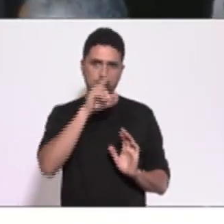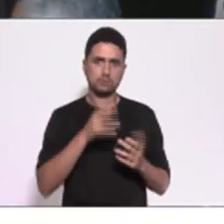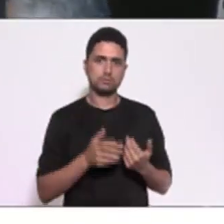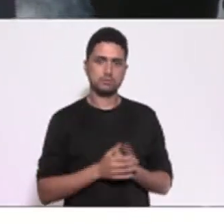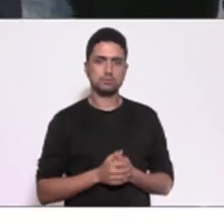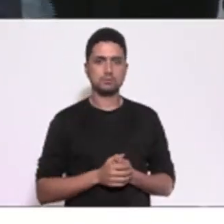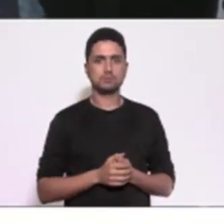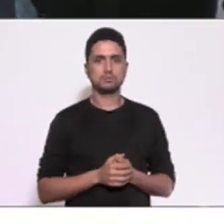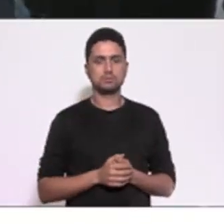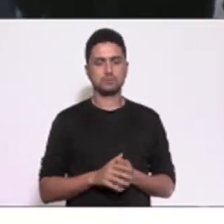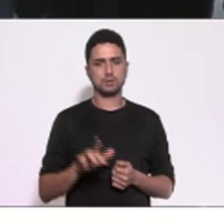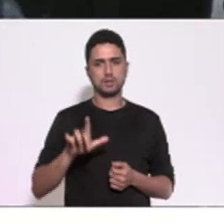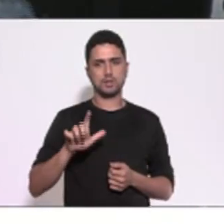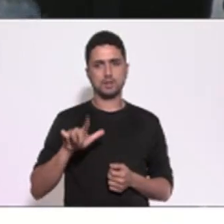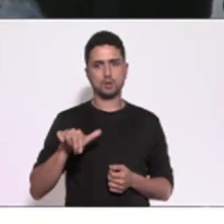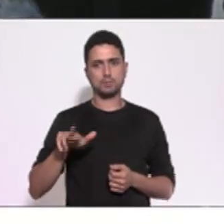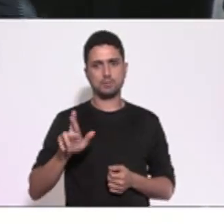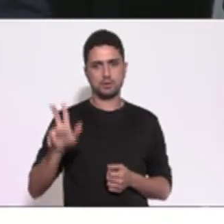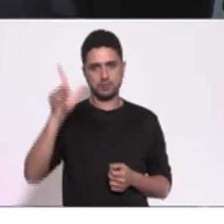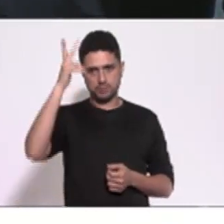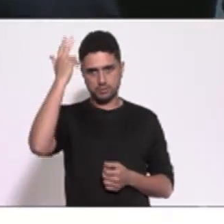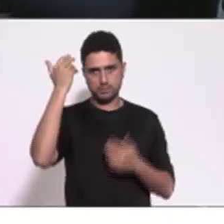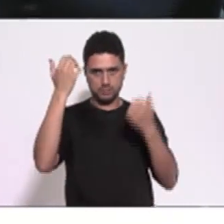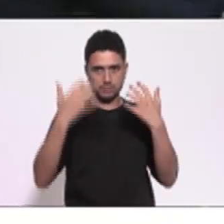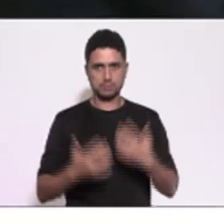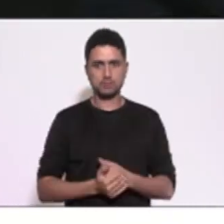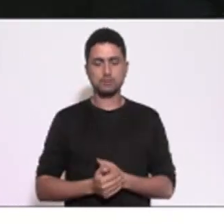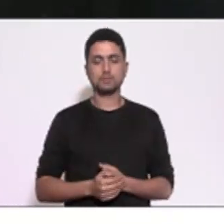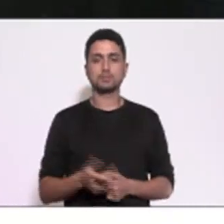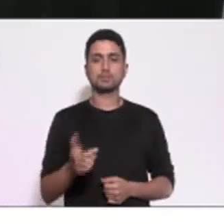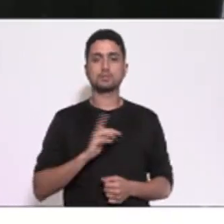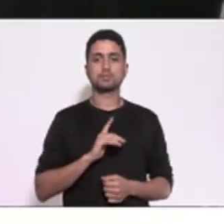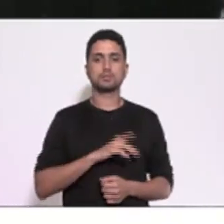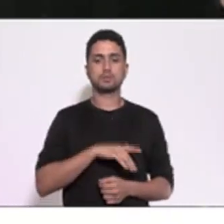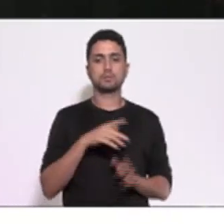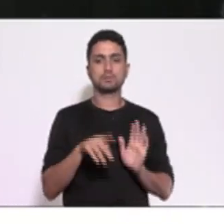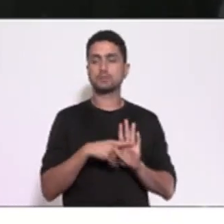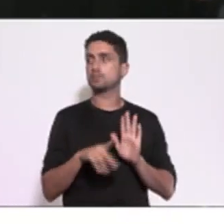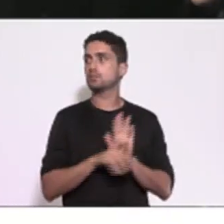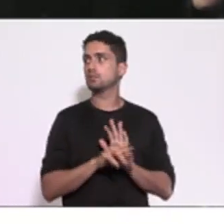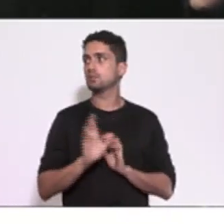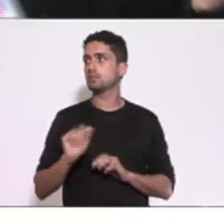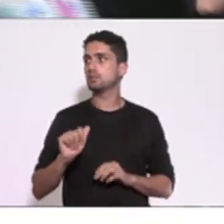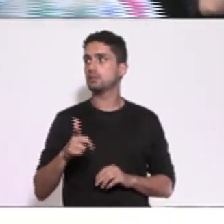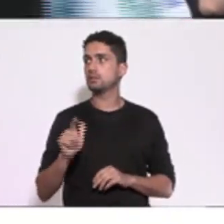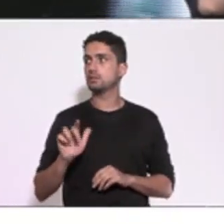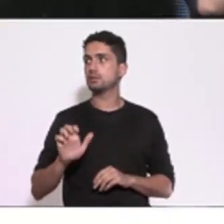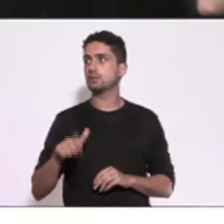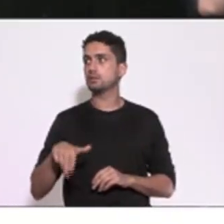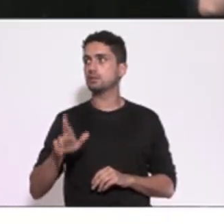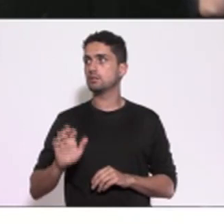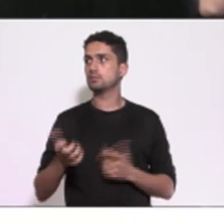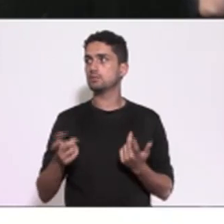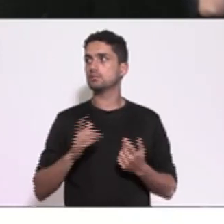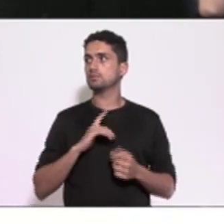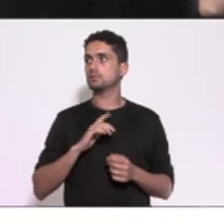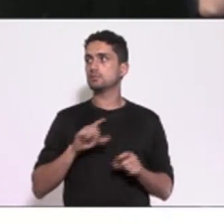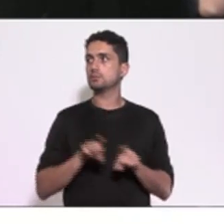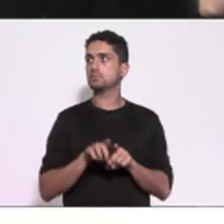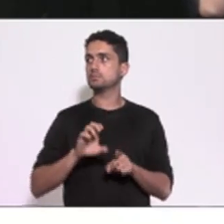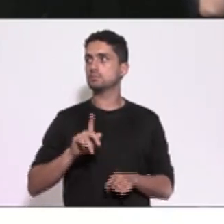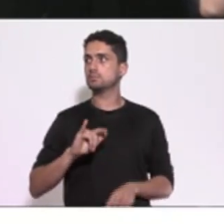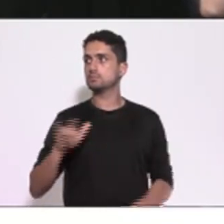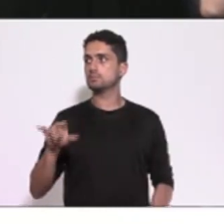próximo. Projeto de Lei 1139 de 2019, de autoria do deputado Alexandre de Freitas, Anderson Moraes e Chicão Bulhões, que altera a